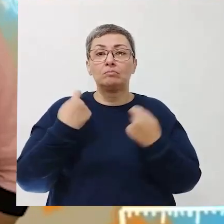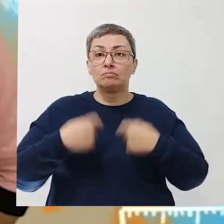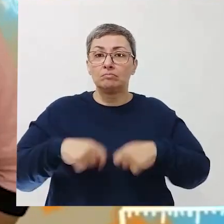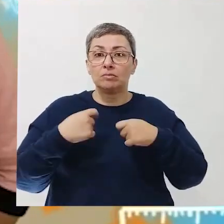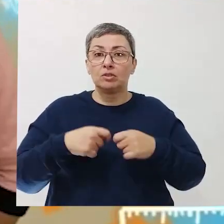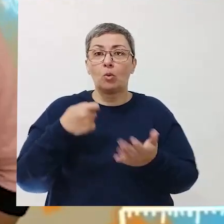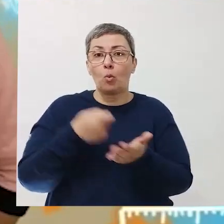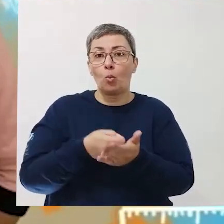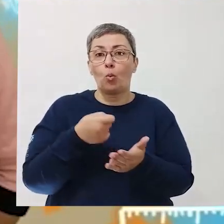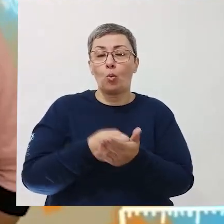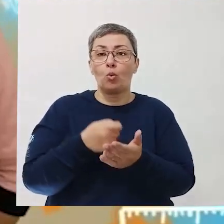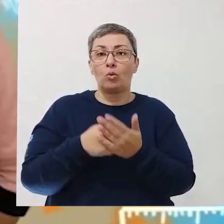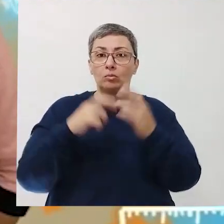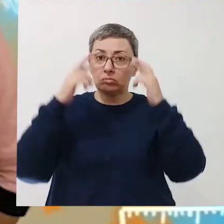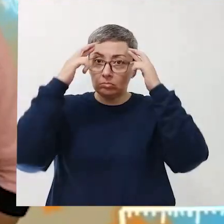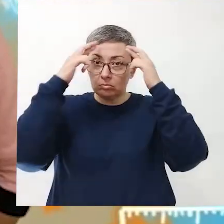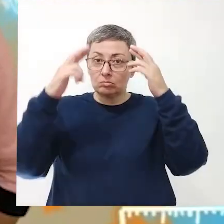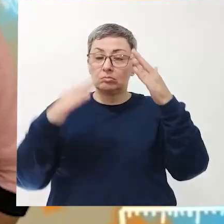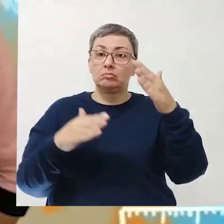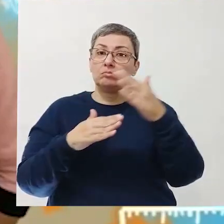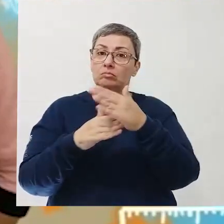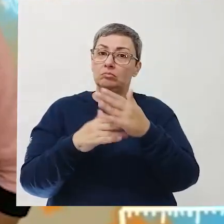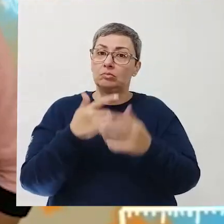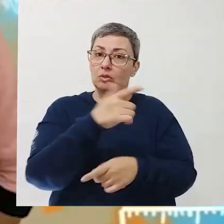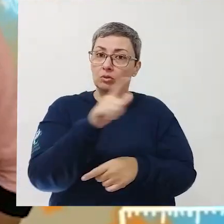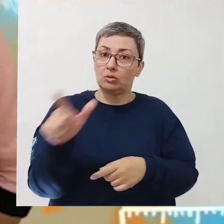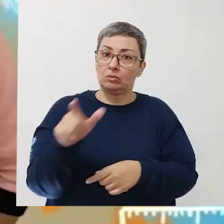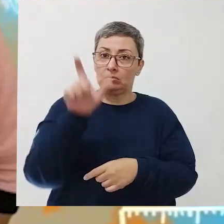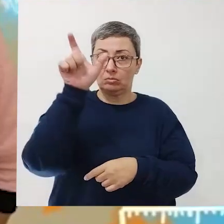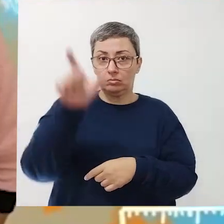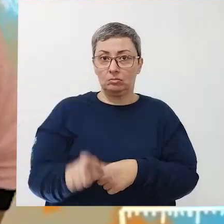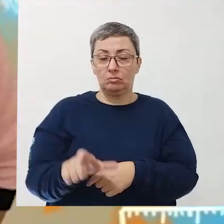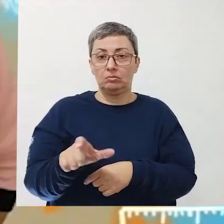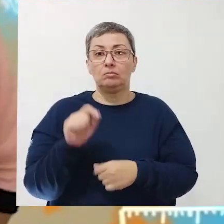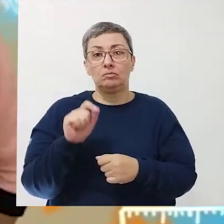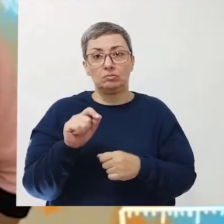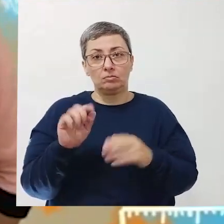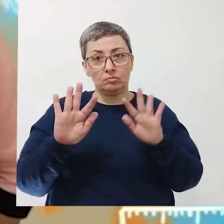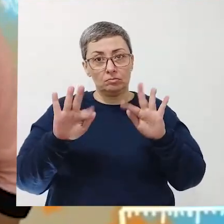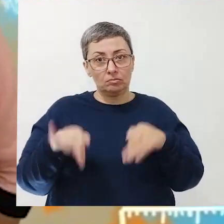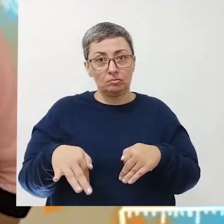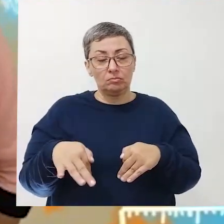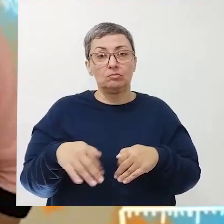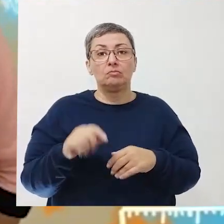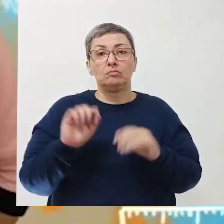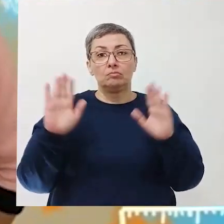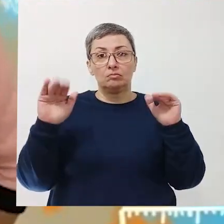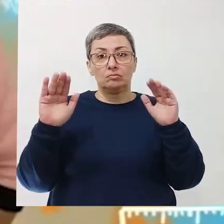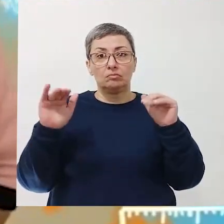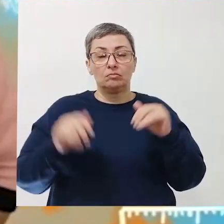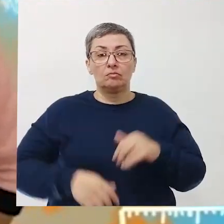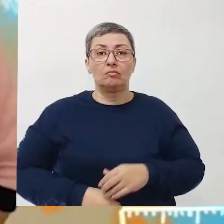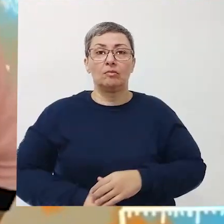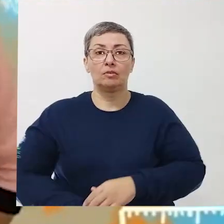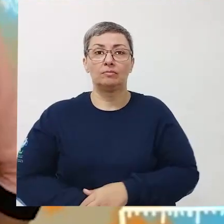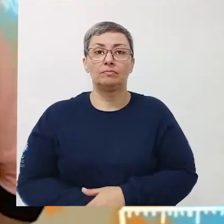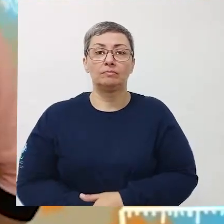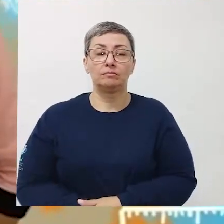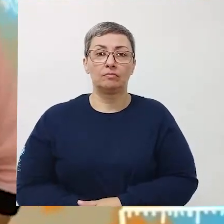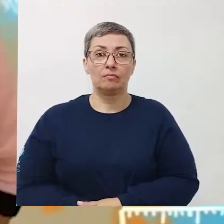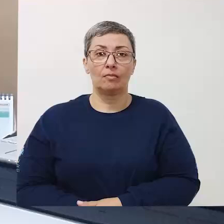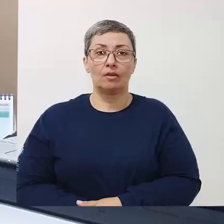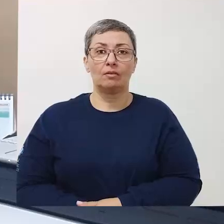preconceito Usada como prejudice Na tradução em português Porque é exatamente isso O preconceito serve